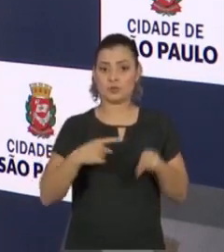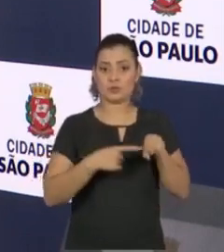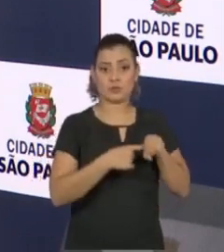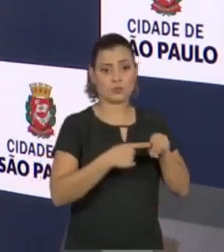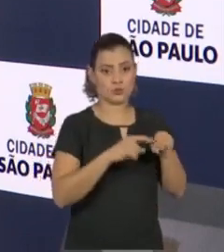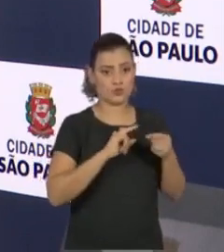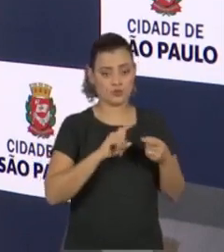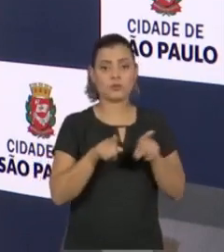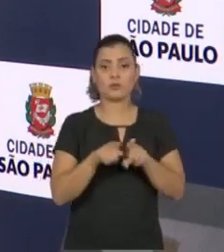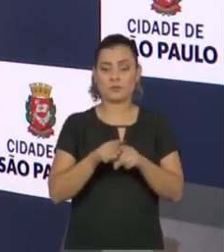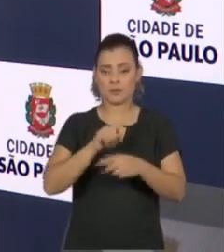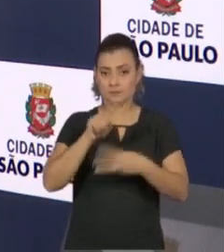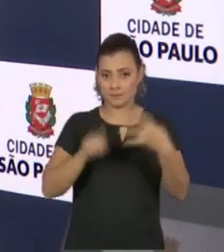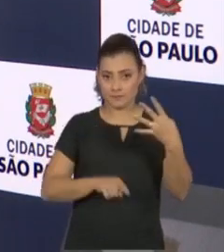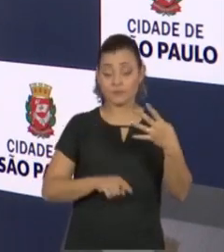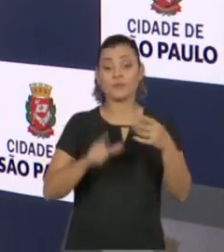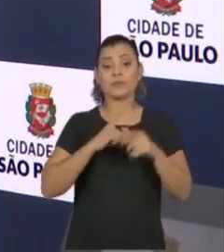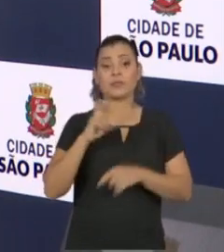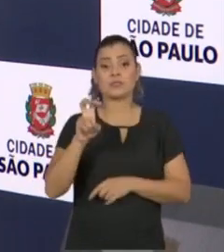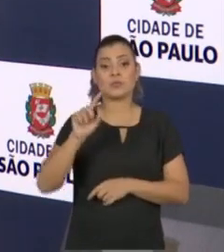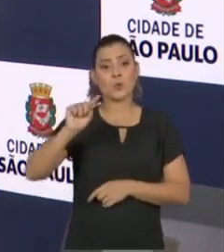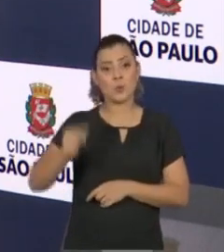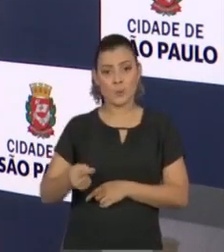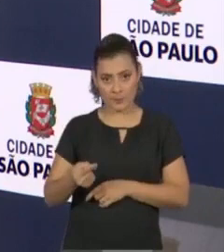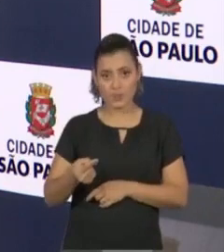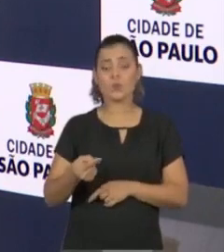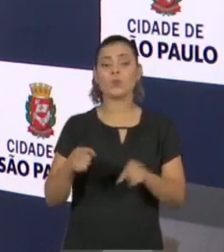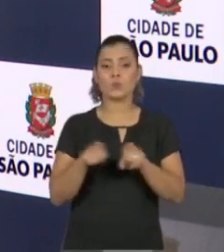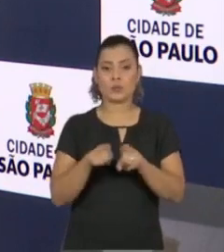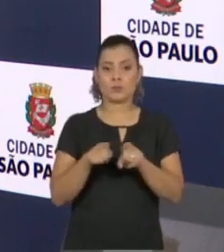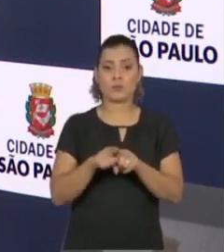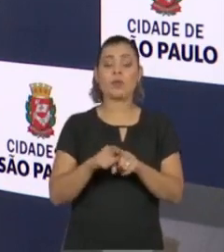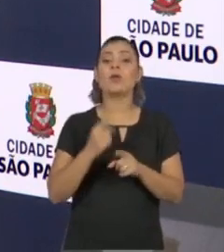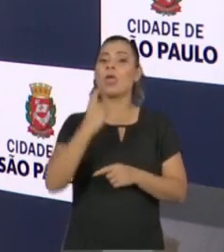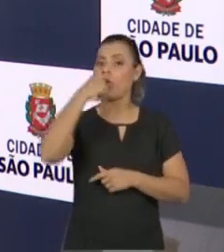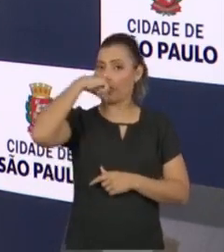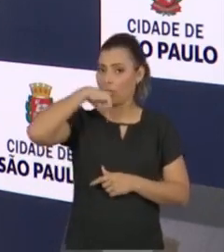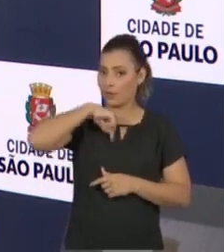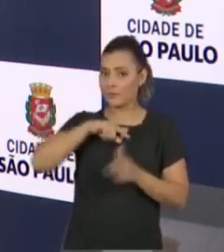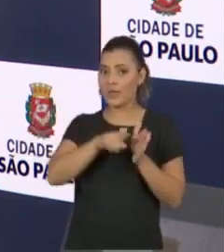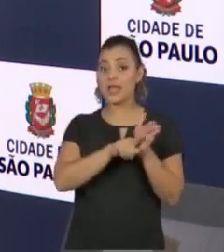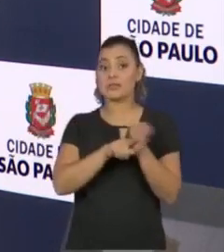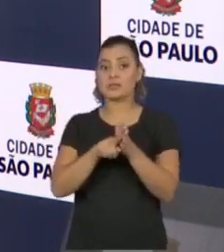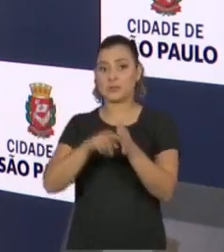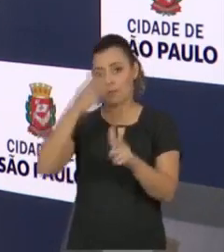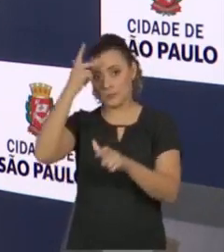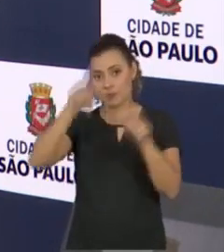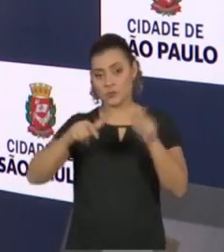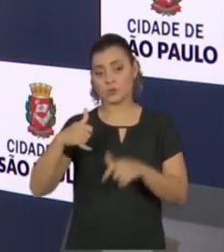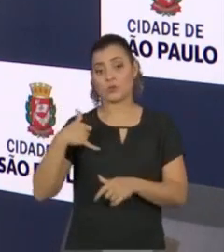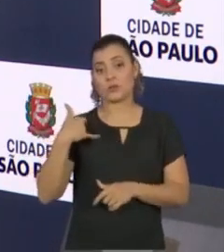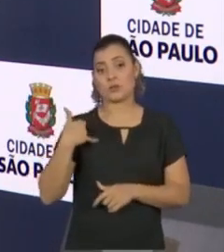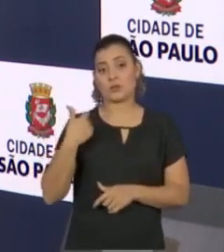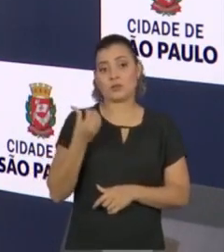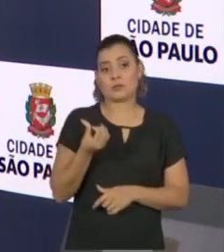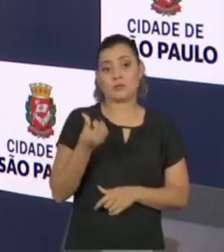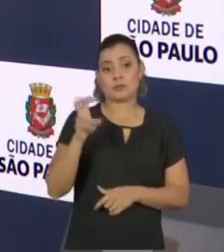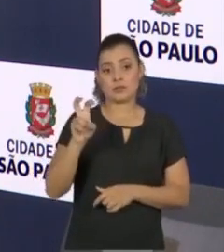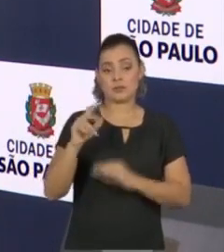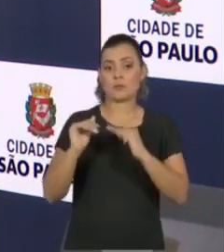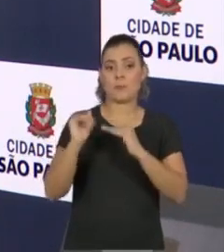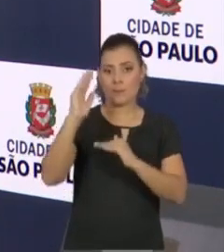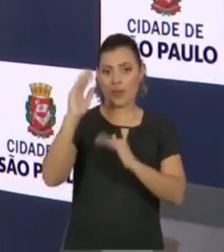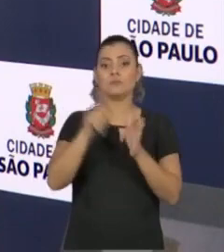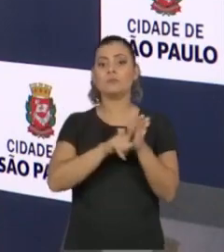programa também oferecerá 5.000 vagas do exame de colonoscopia a pacientes com idade acima de 65